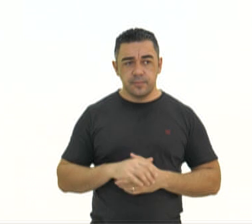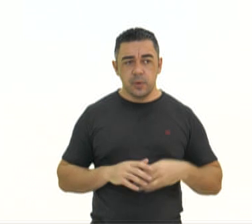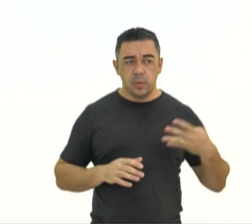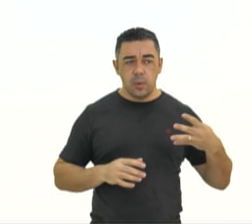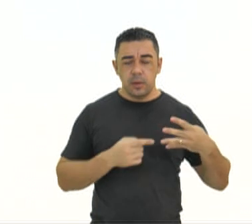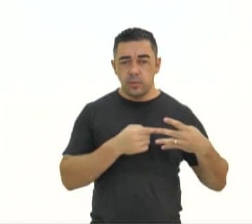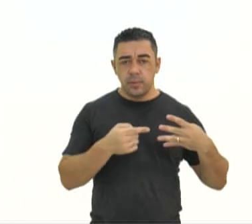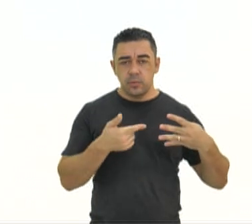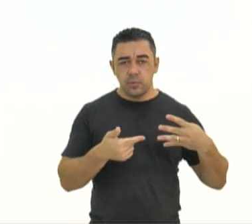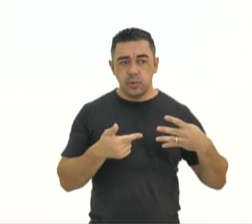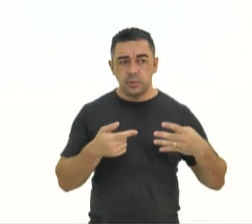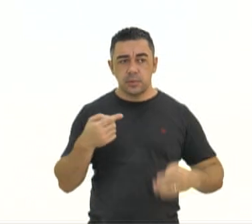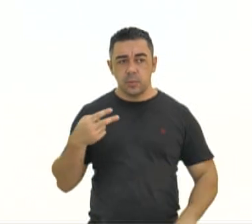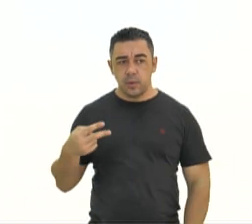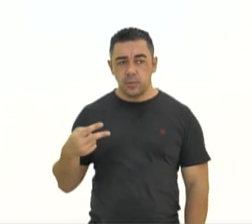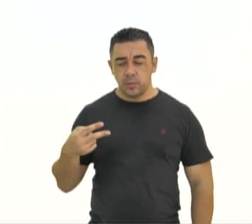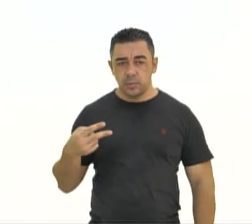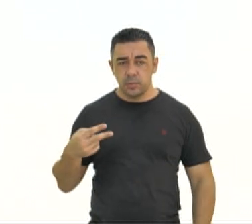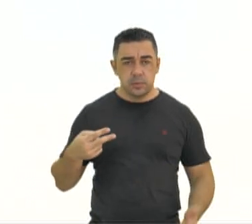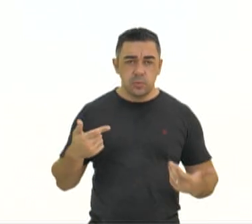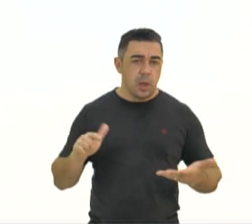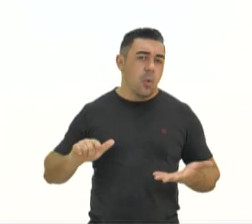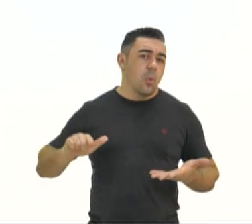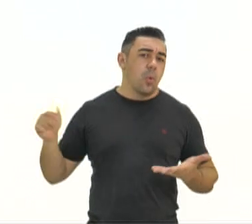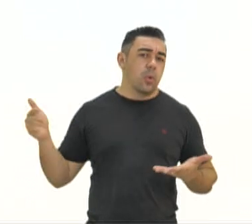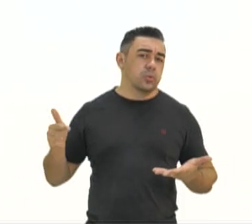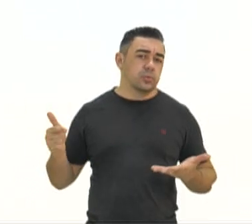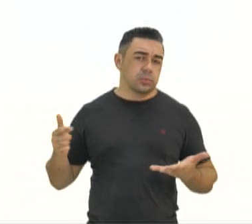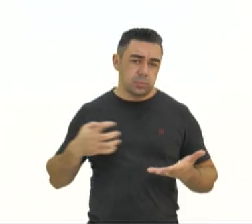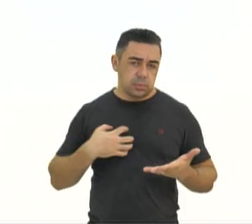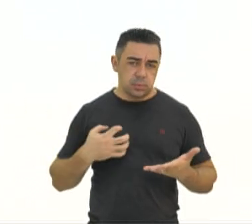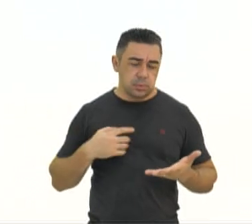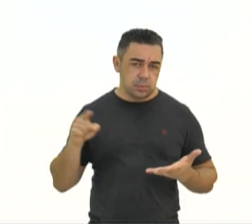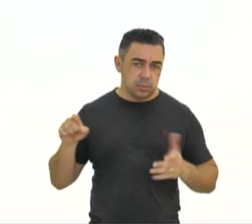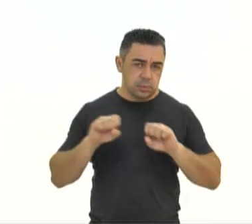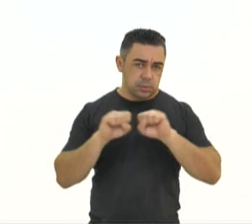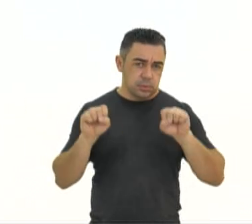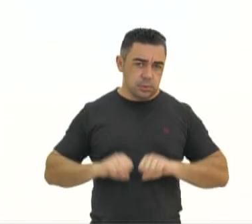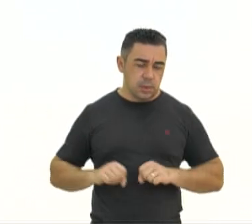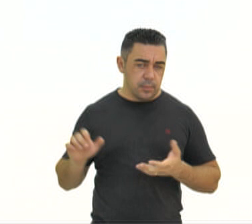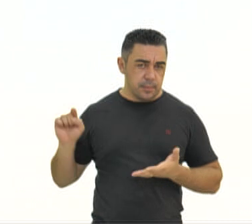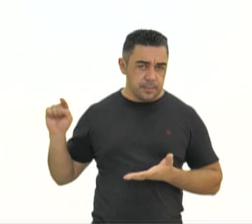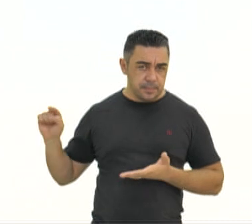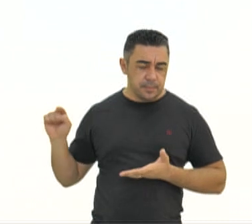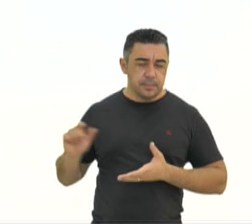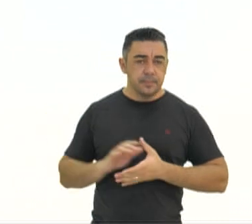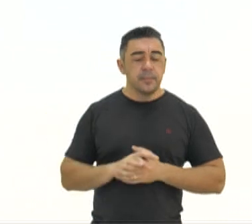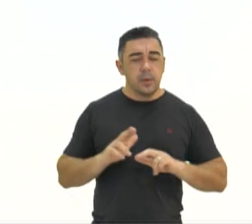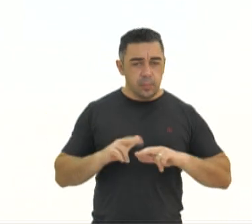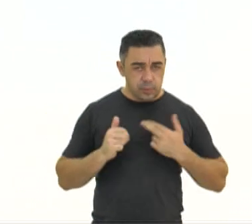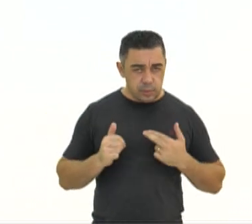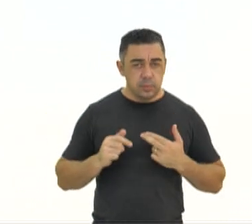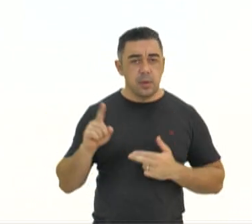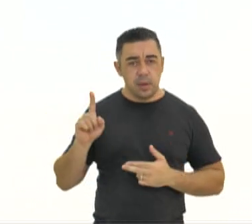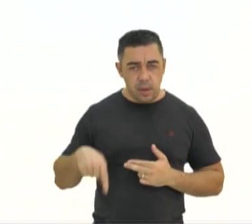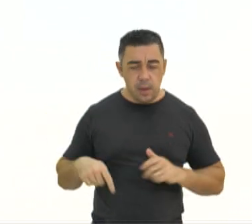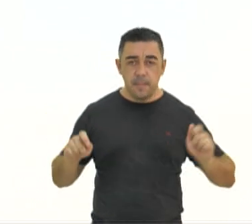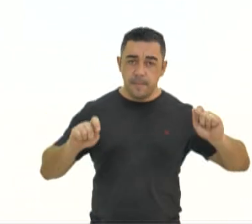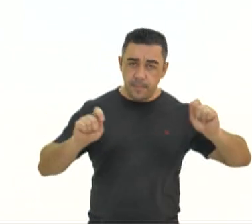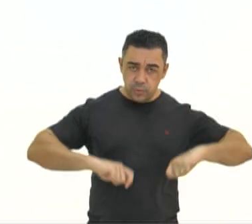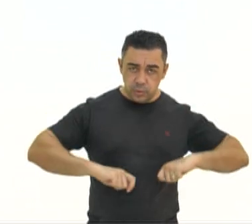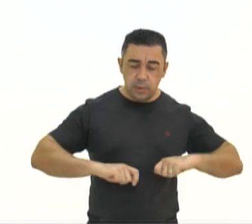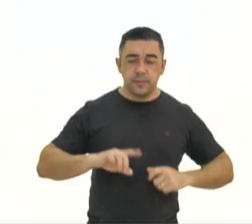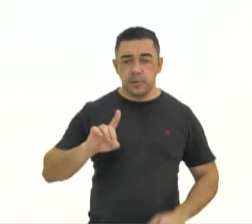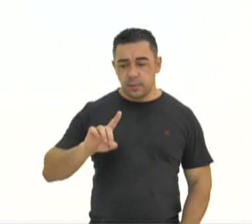menos 2 igual a 2. Não tem outro conjunto de solução para esse sistema de equações aqui. Então, por isso que ele é um sistema